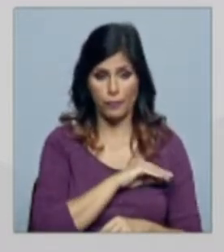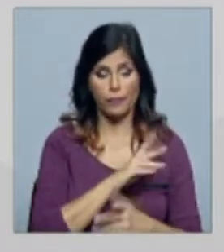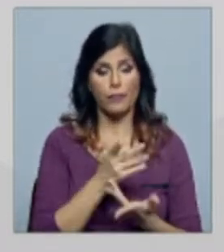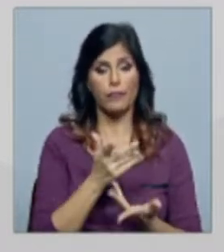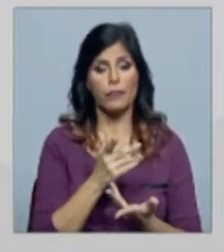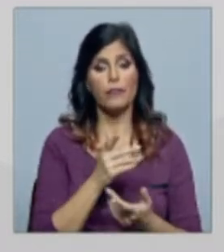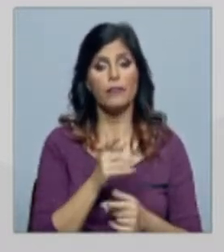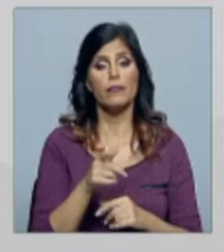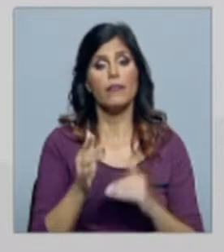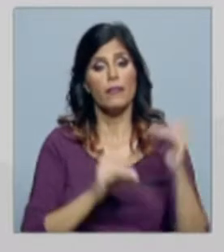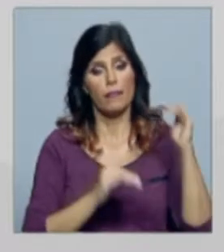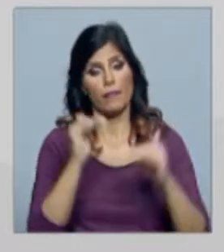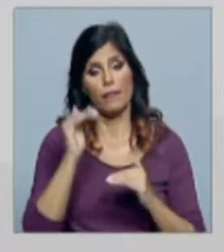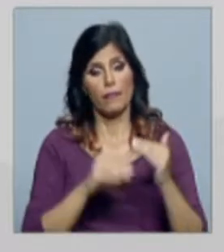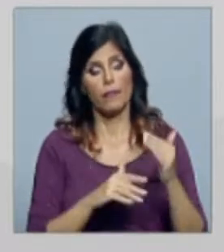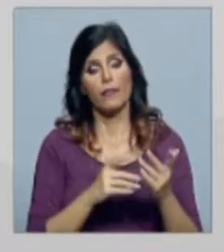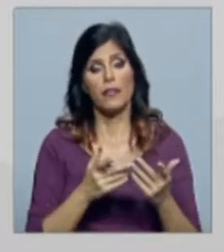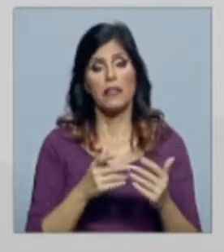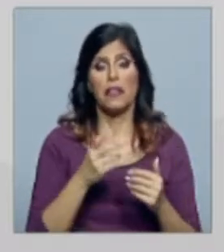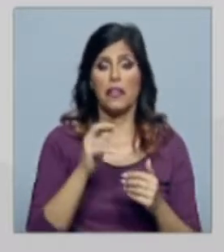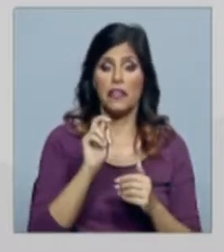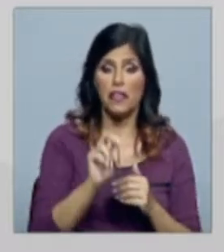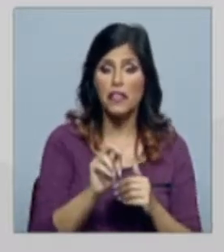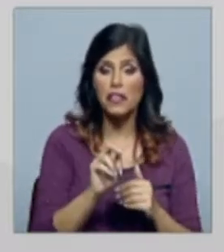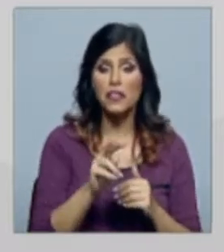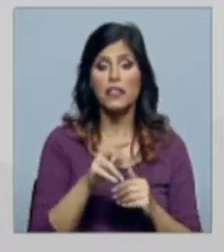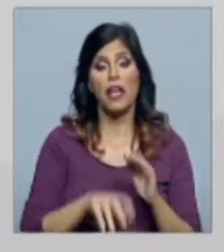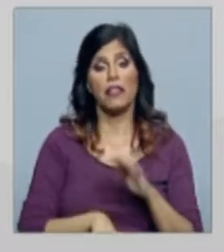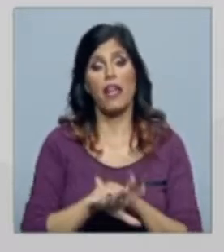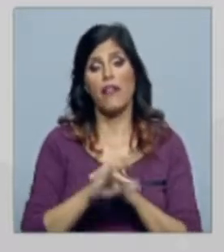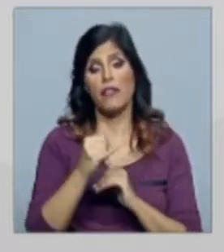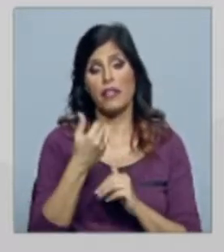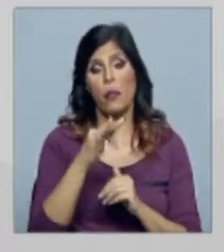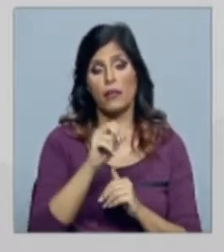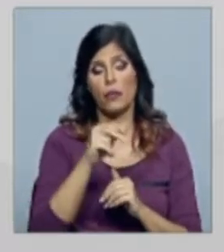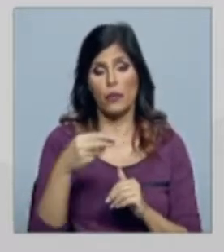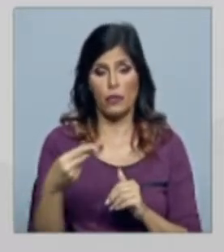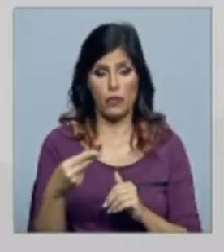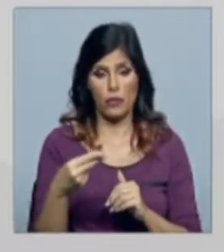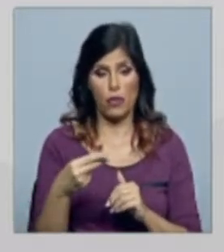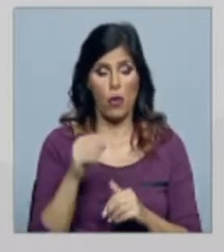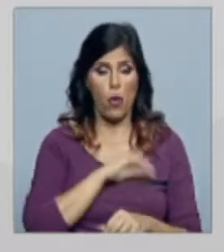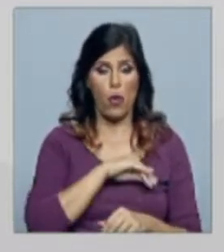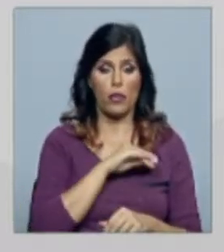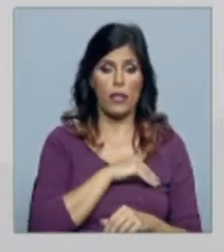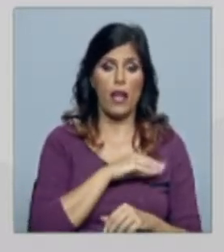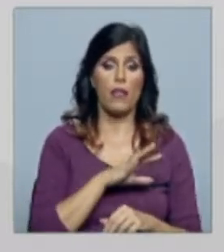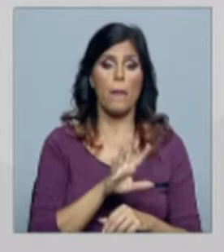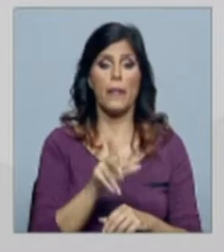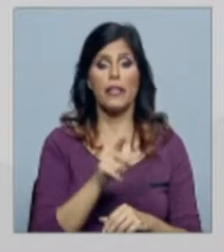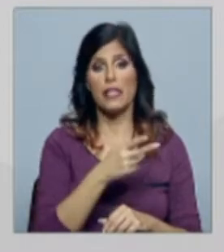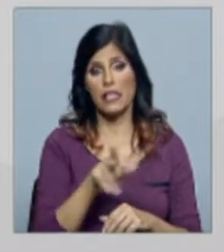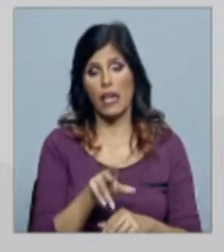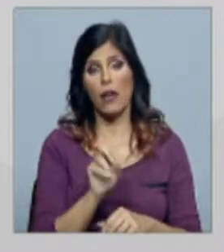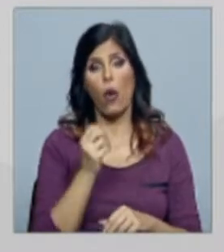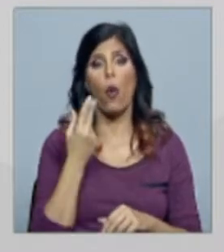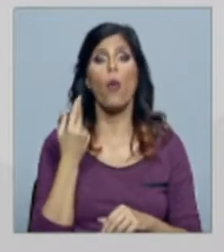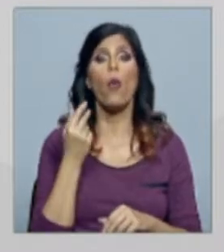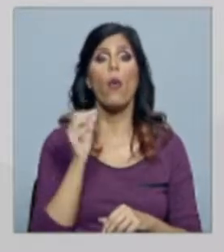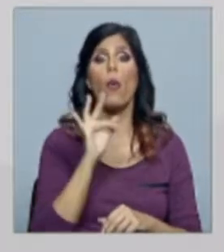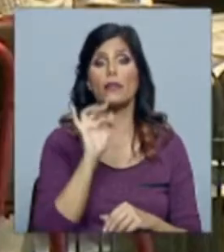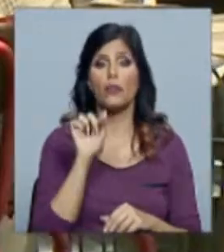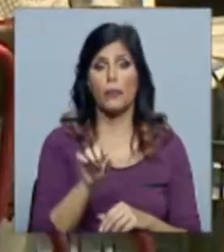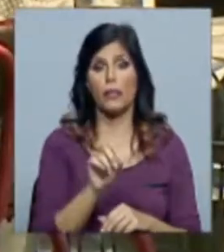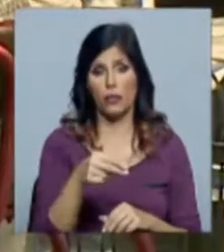rendimento varia entre pouco mais de três e os 24 euros para salários de 1.100 ou de quatro mil